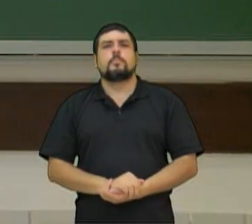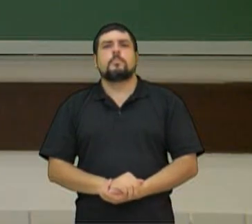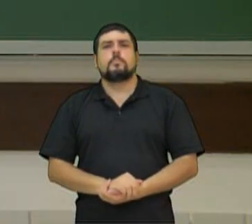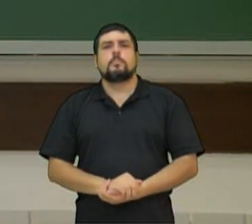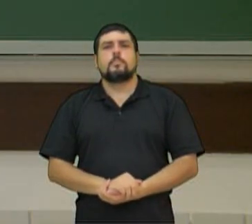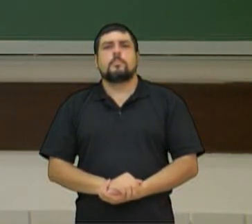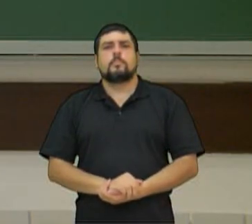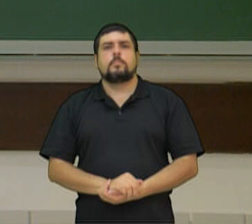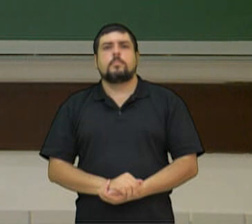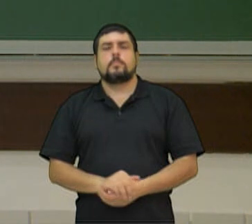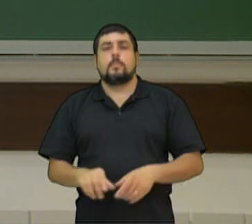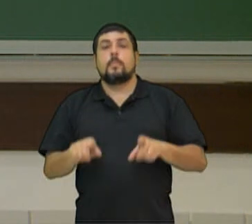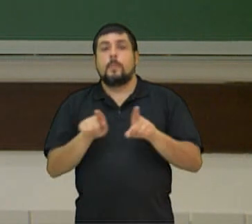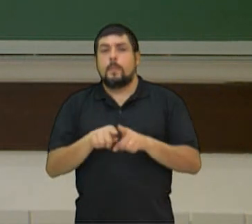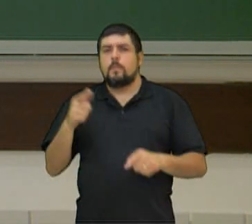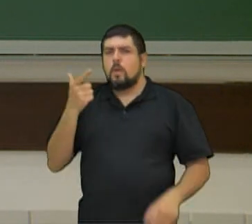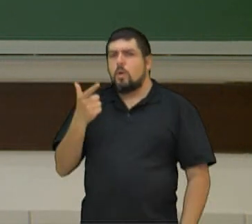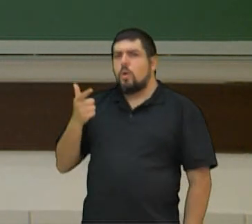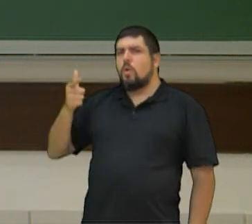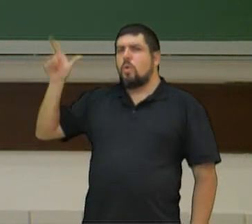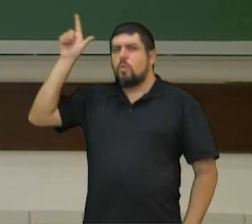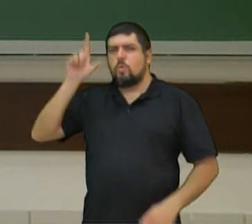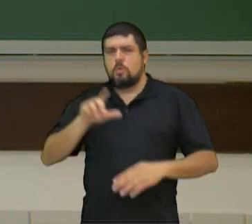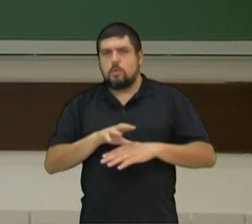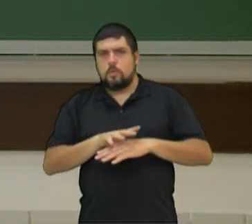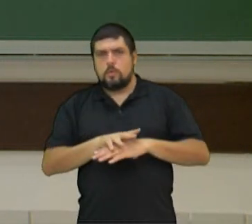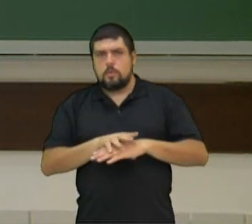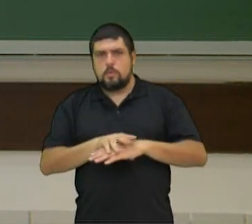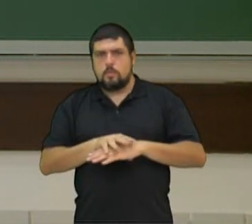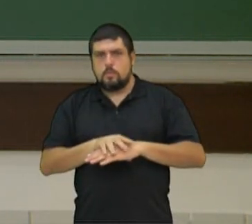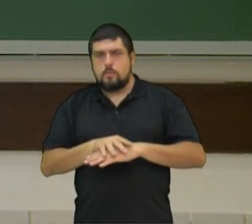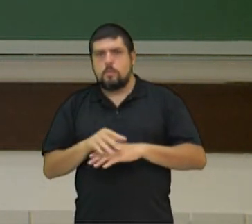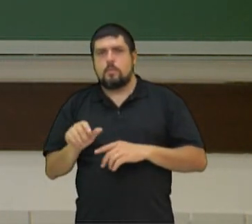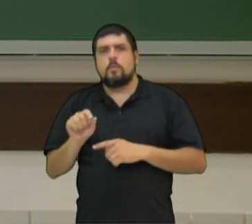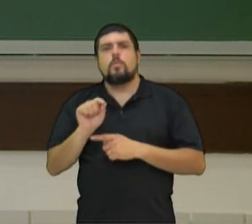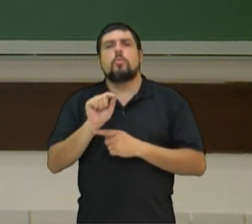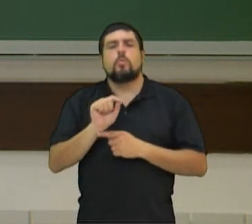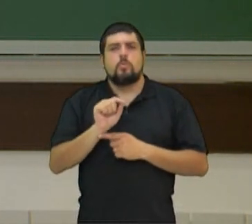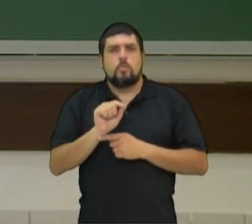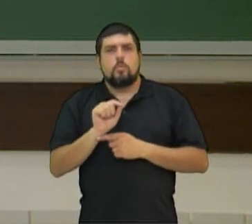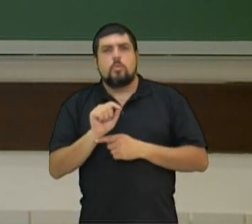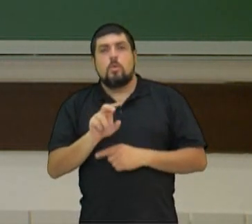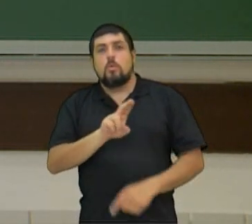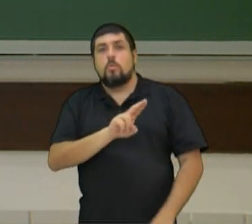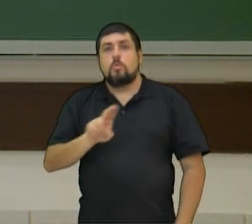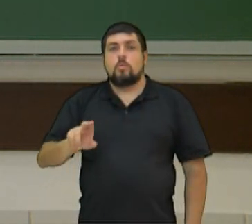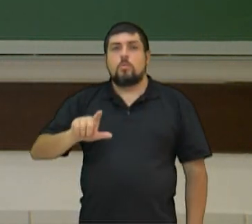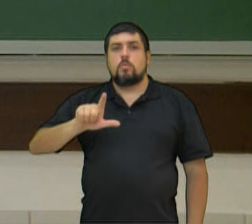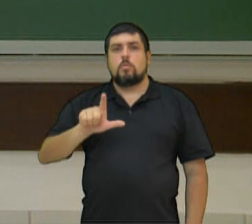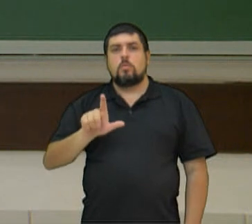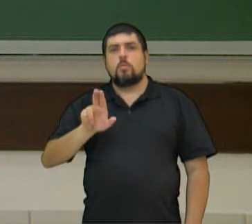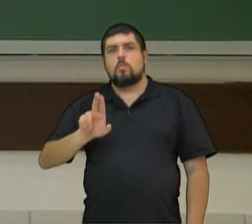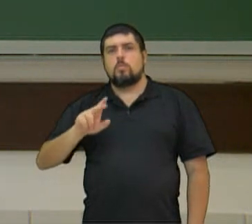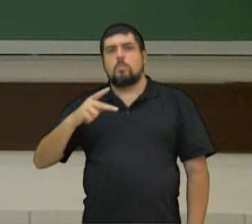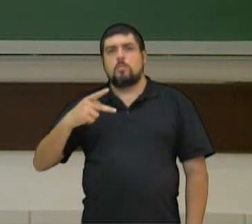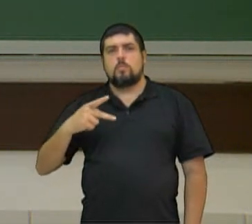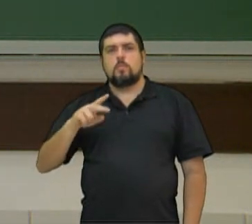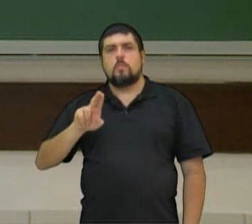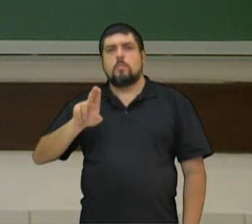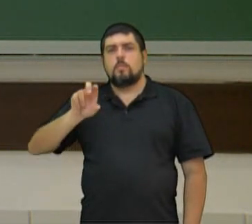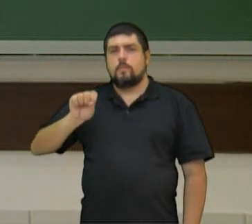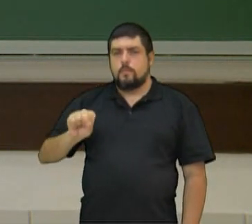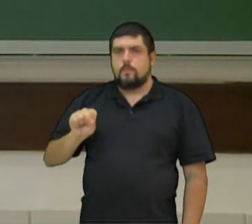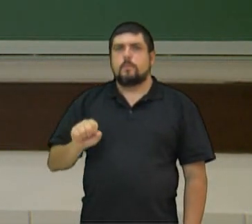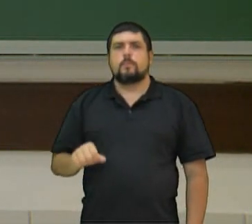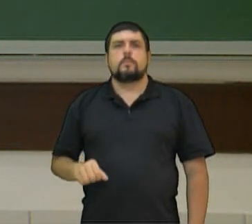Uma outra doença que também afeta o sistema imunitário é chamada lúpus. Essa é uma doença